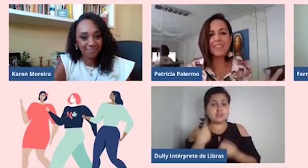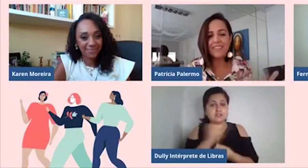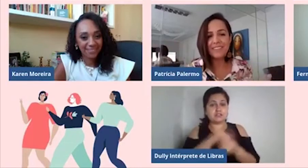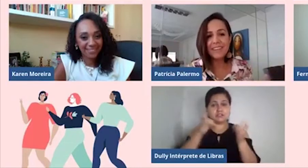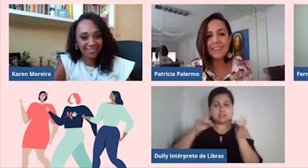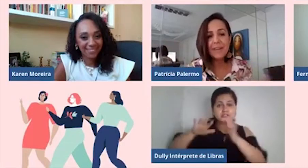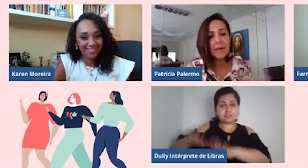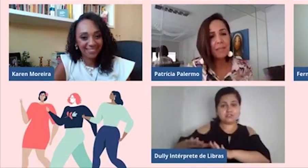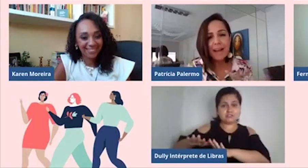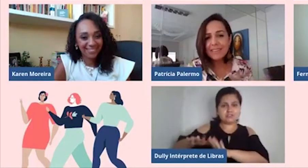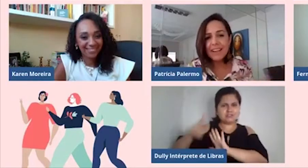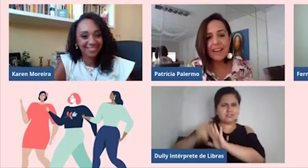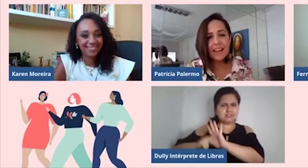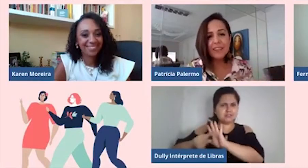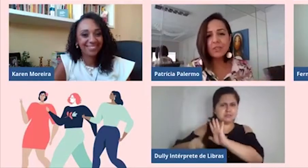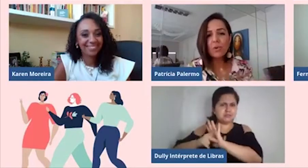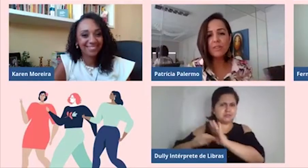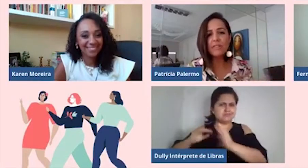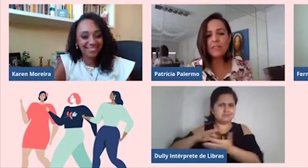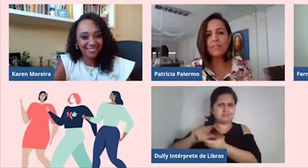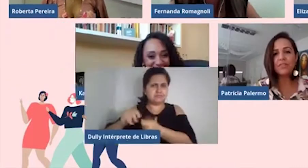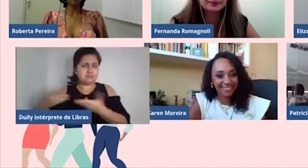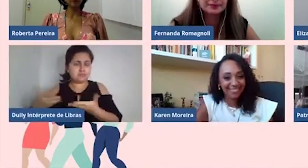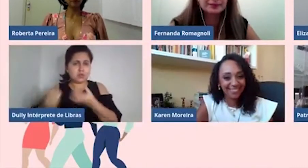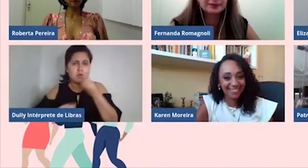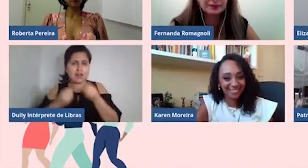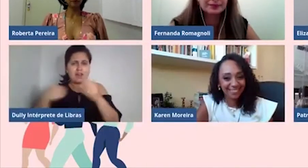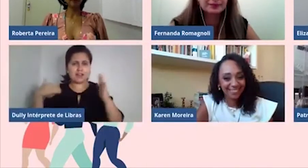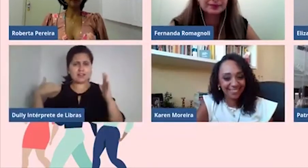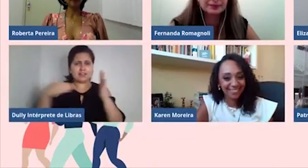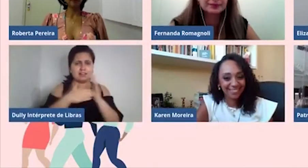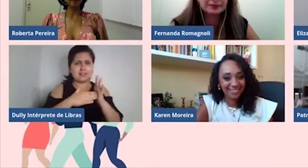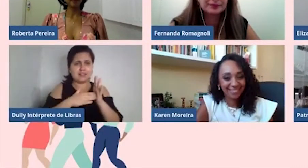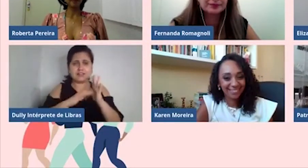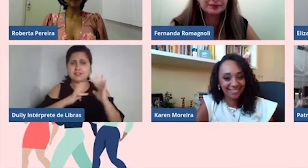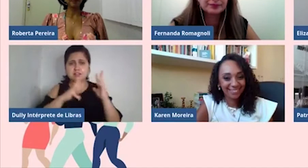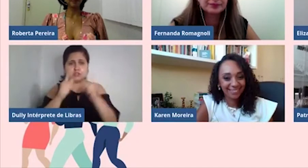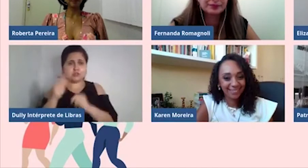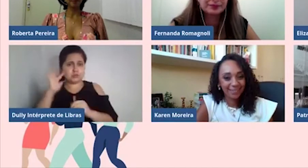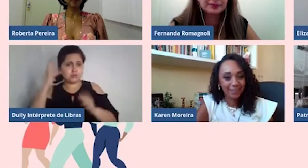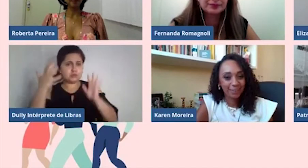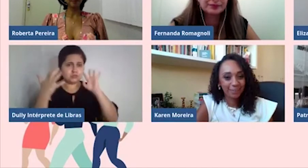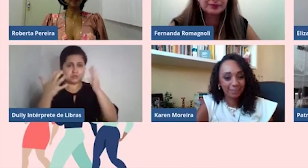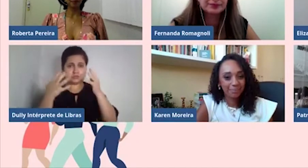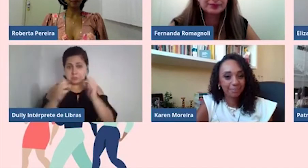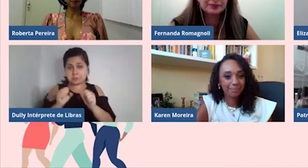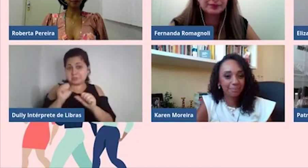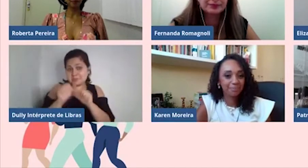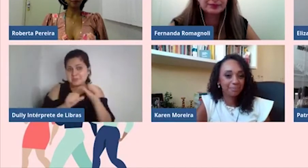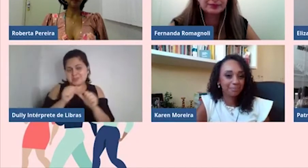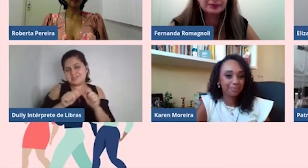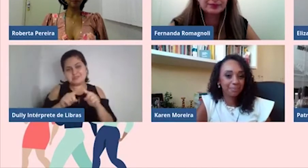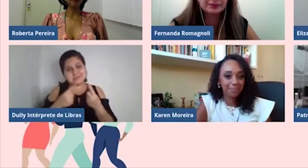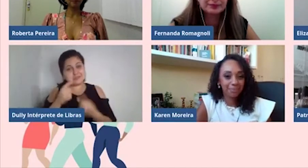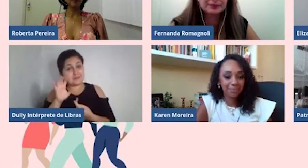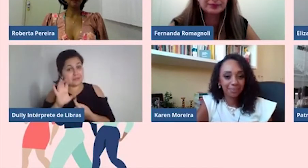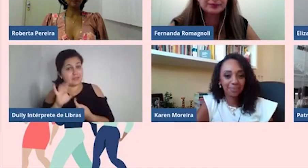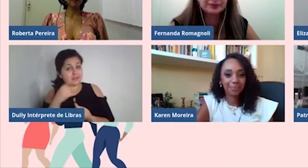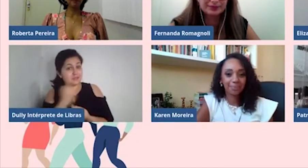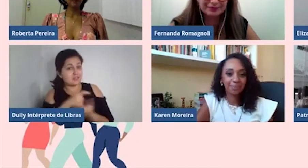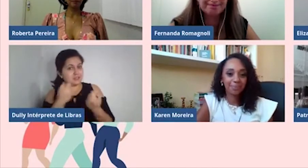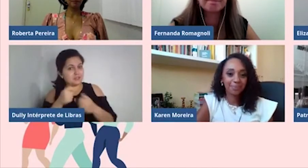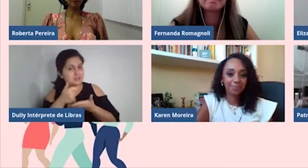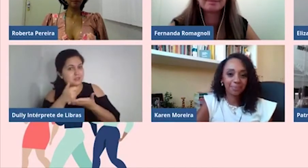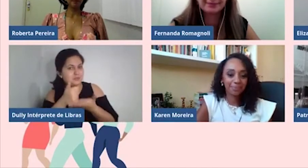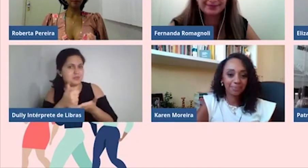esse plano aqui, né? Até lá, todas as decisões a gente pode reverter. Mas para isso a gente tem que ter